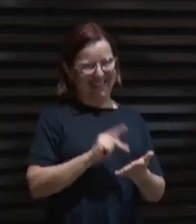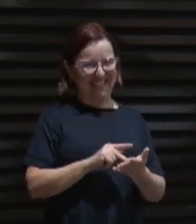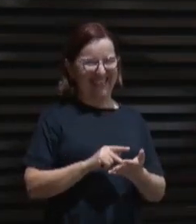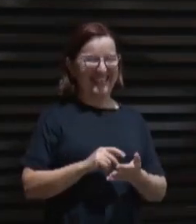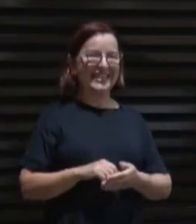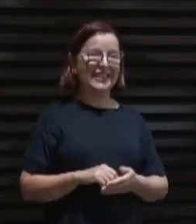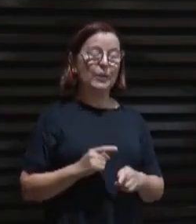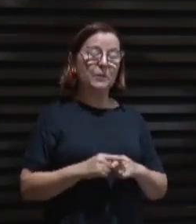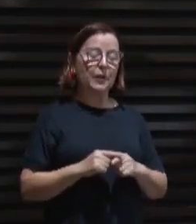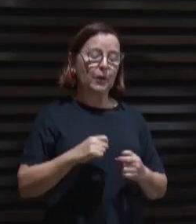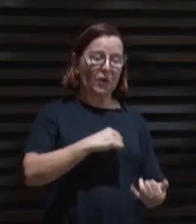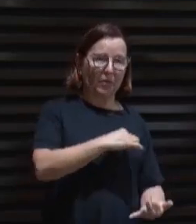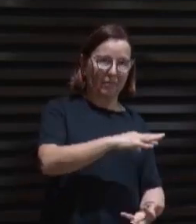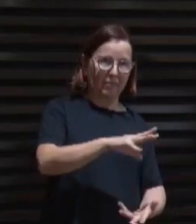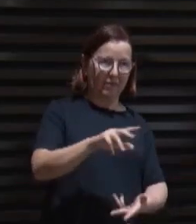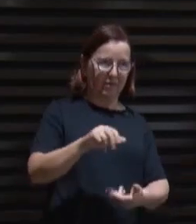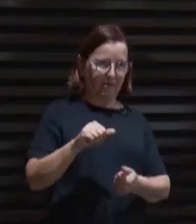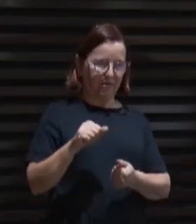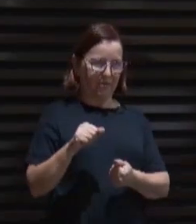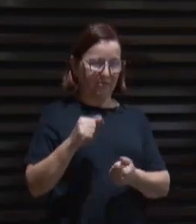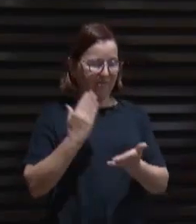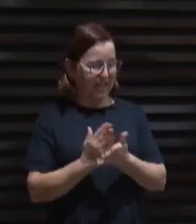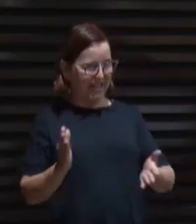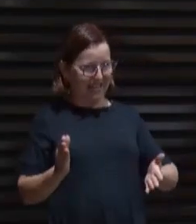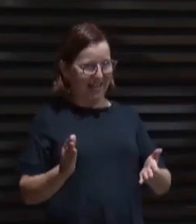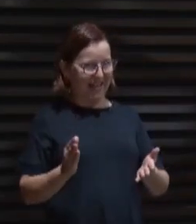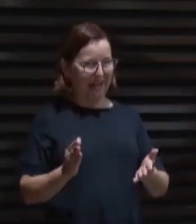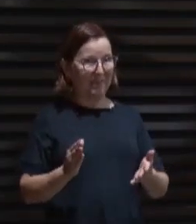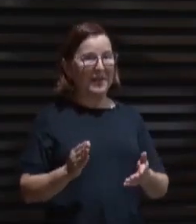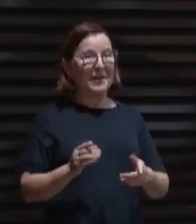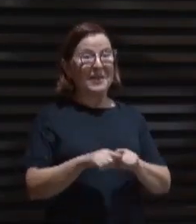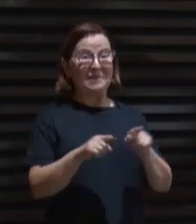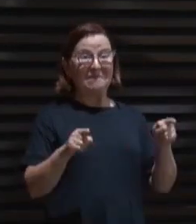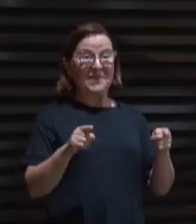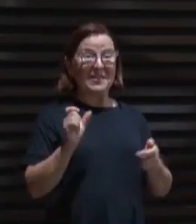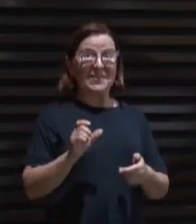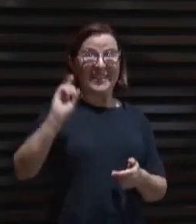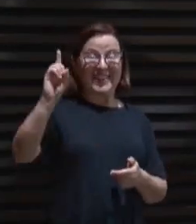Porque o mundo passa, as coisas passam, mas a palavra de Deus não vai passar.